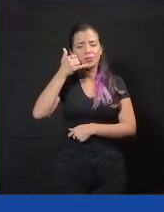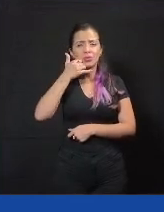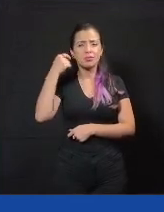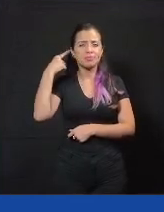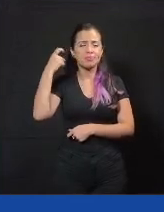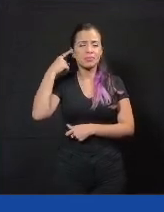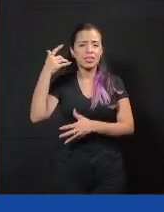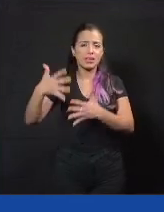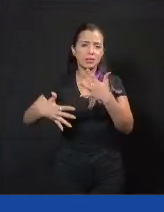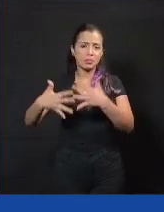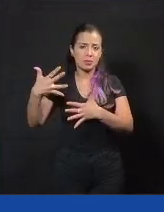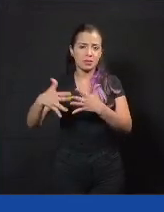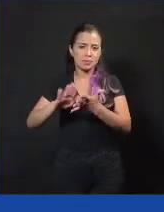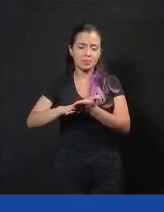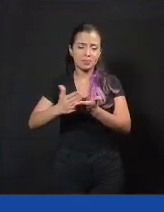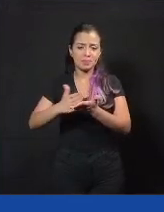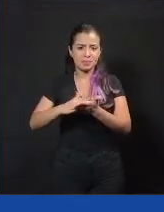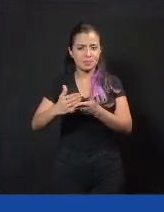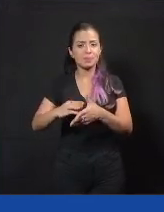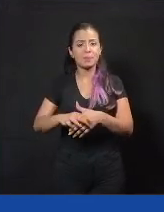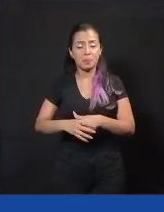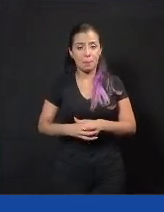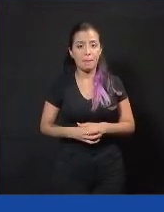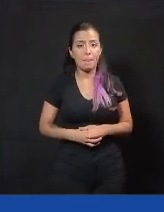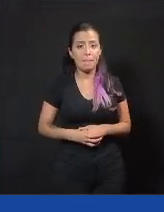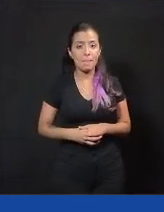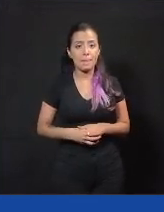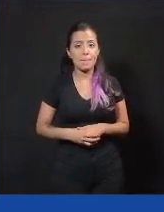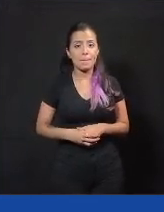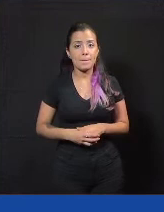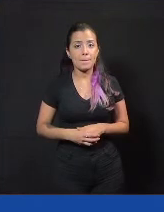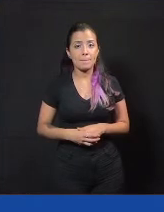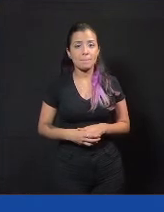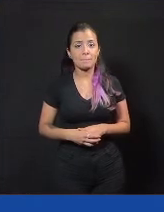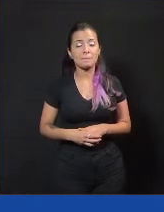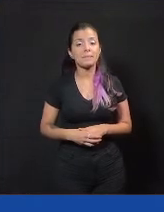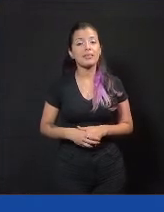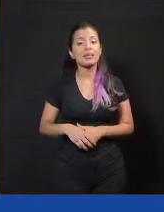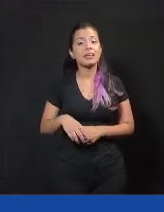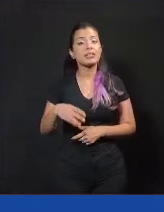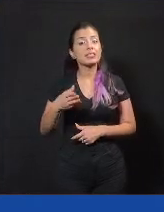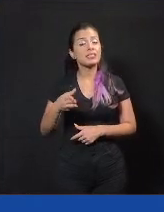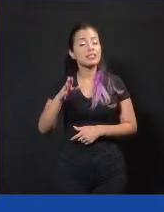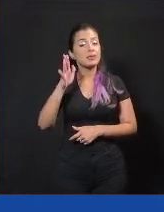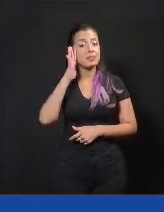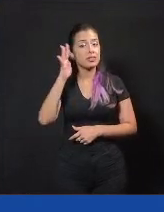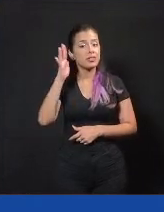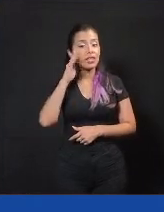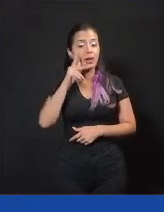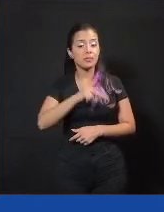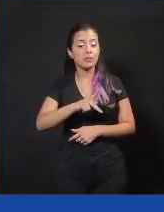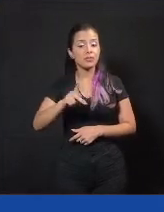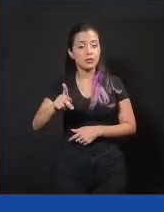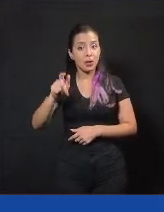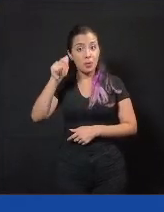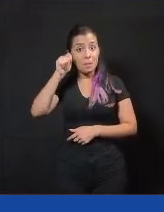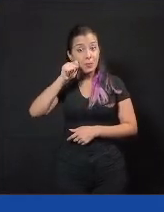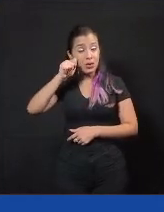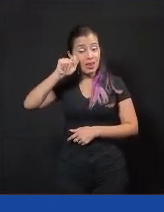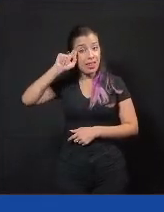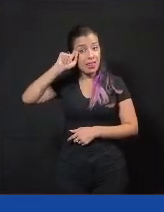desses números correspondem a professoras, a mulheres negras, é ainda menor. Então,